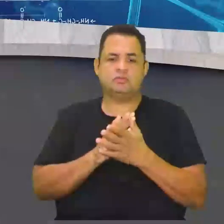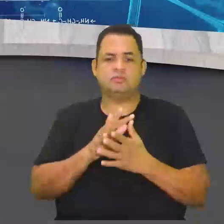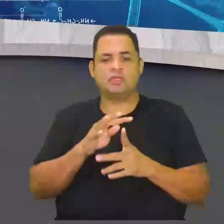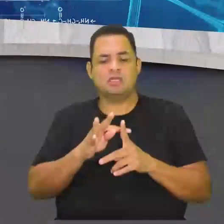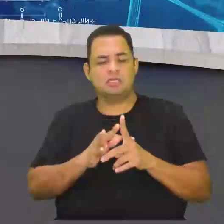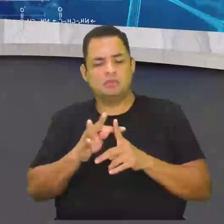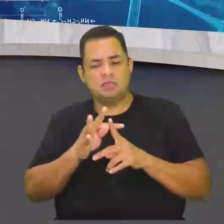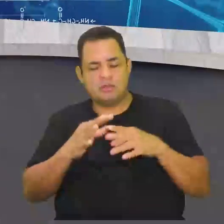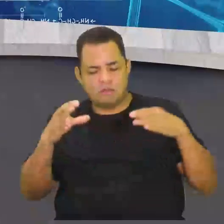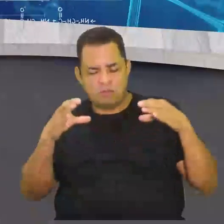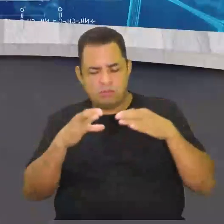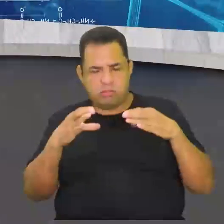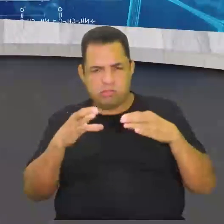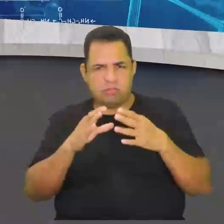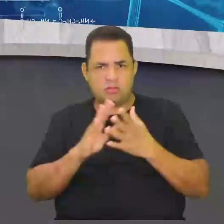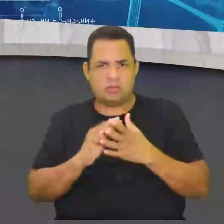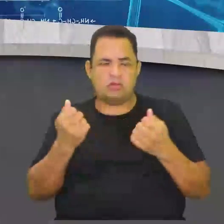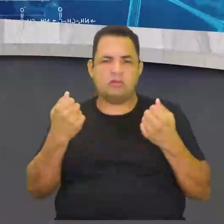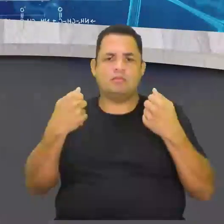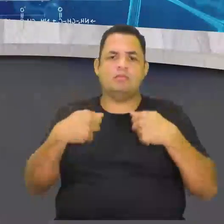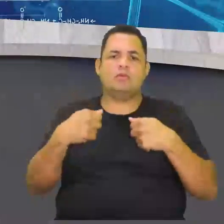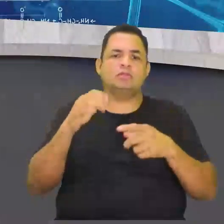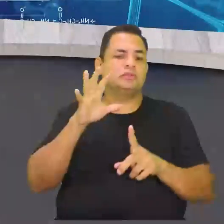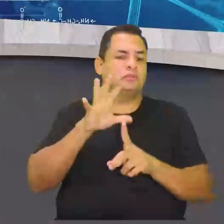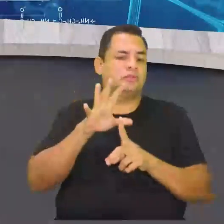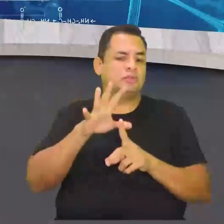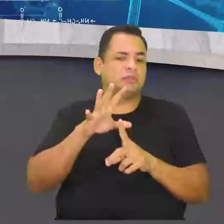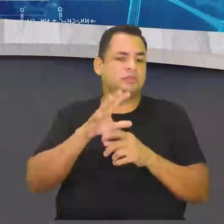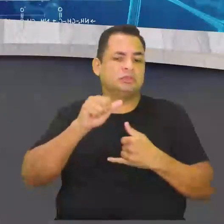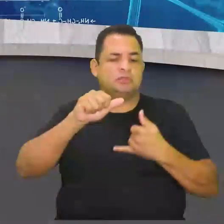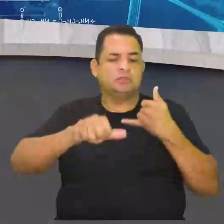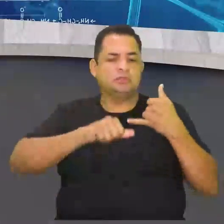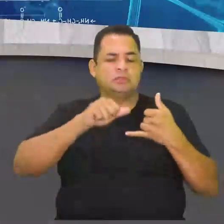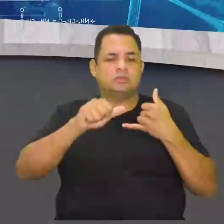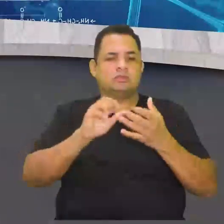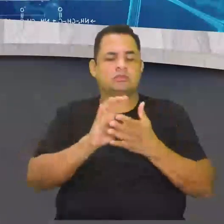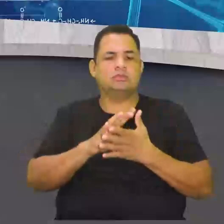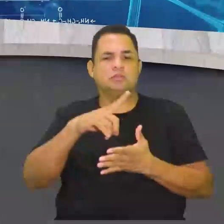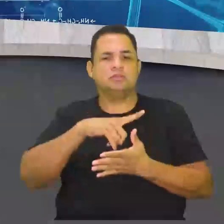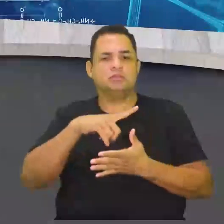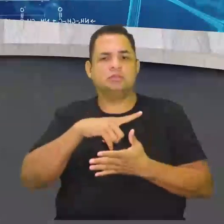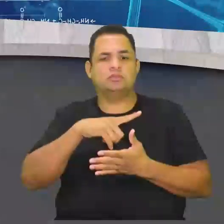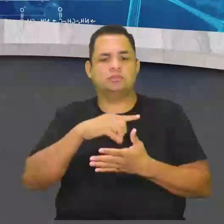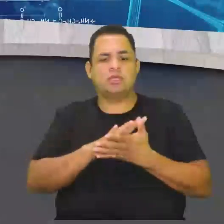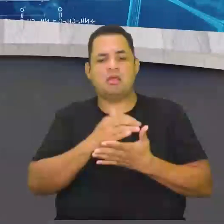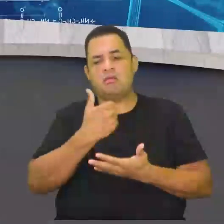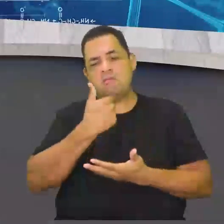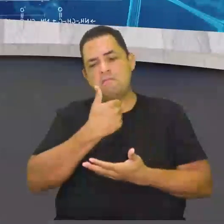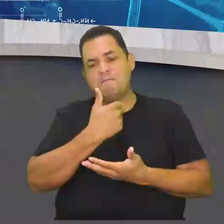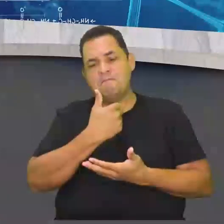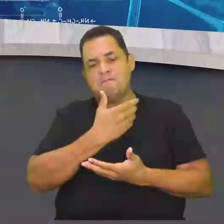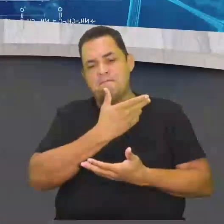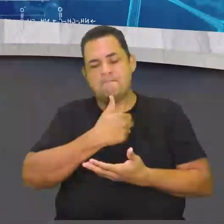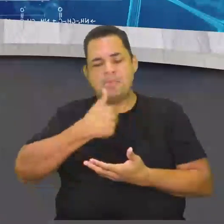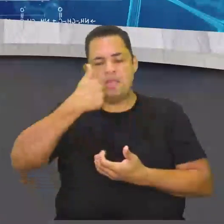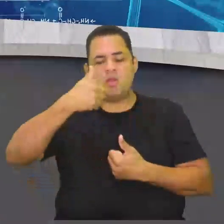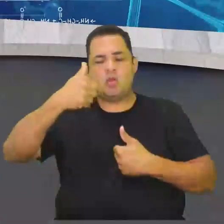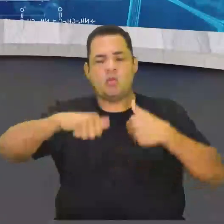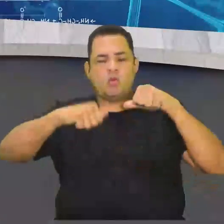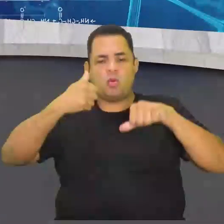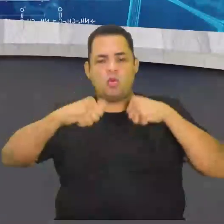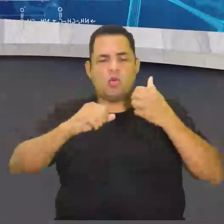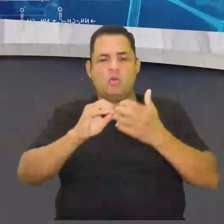temperatura, pressão, o meio que pode interferir nessa reação para que ela tenha maior eficiência. E aí surgem